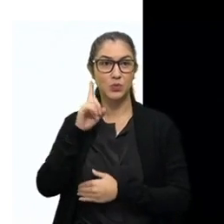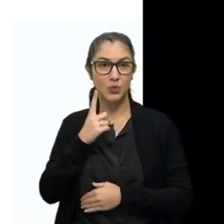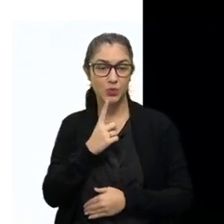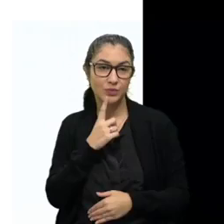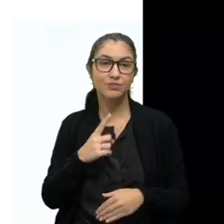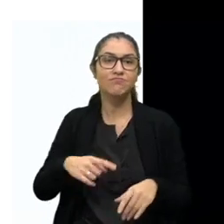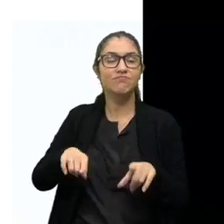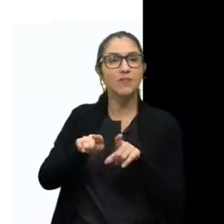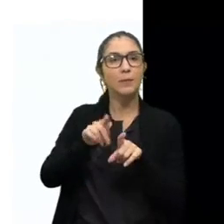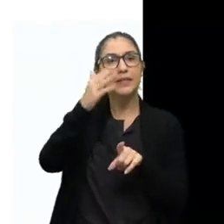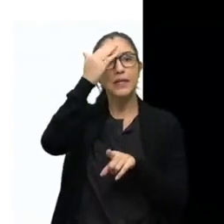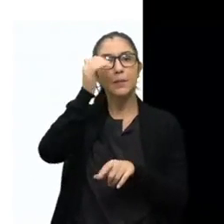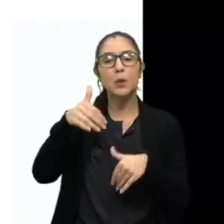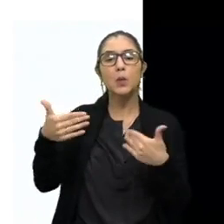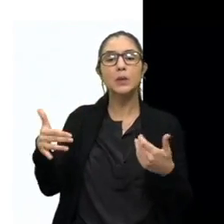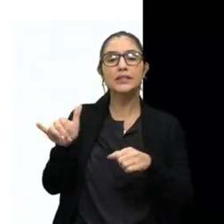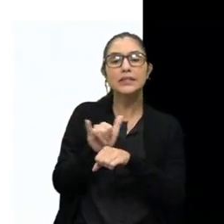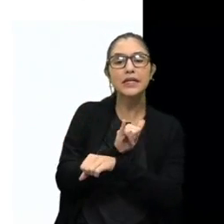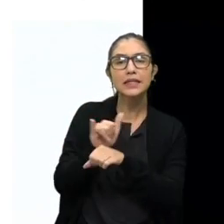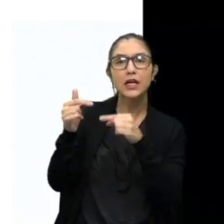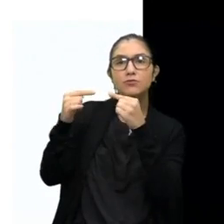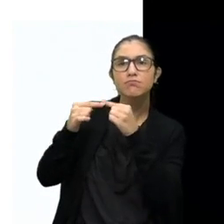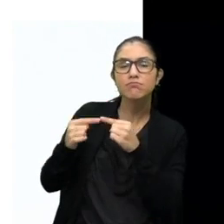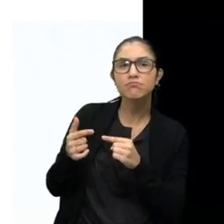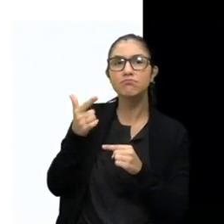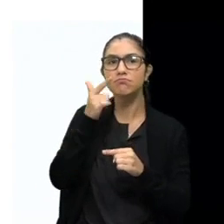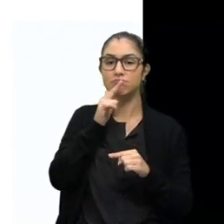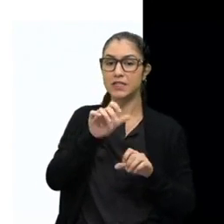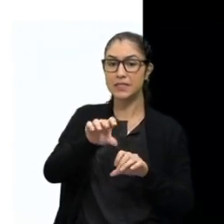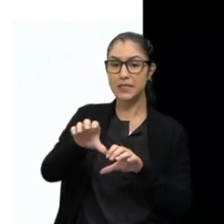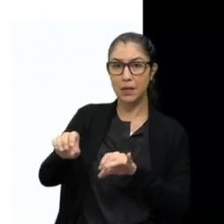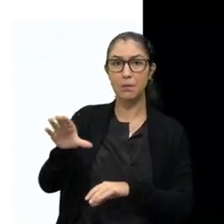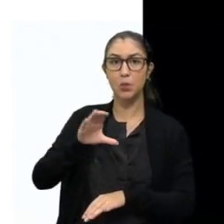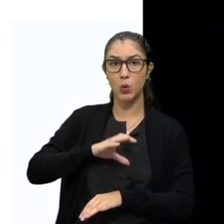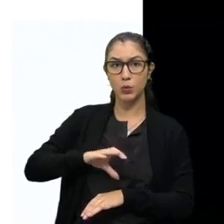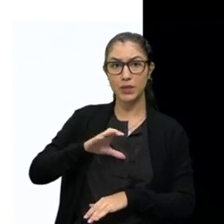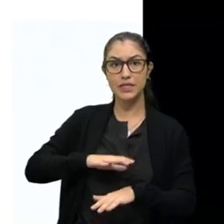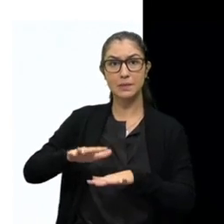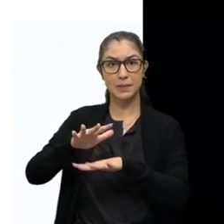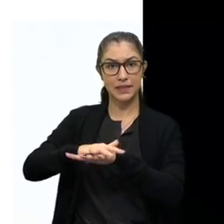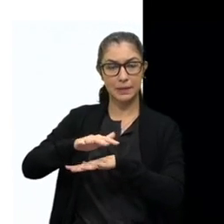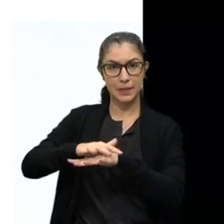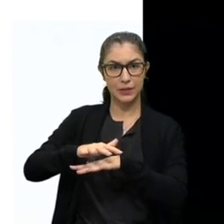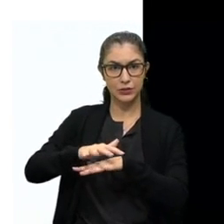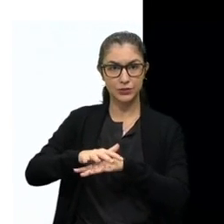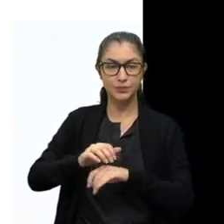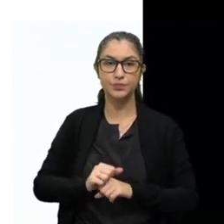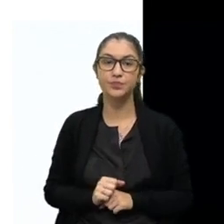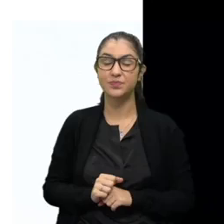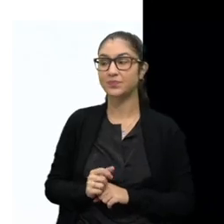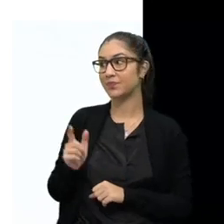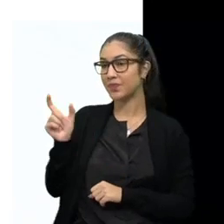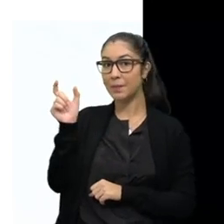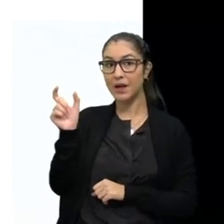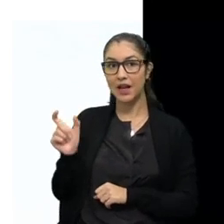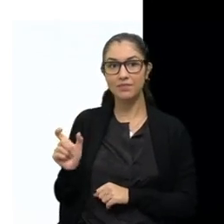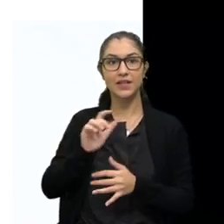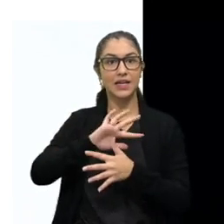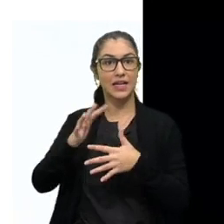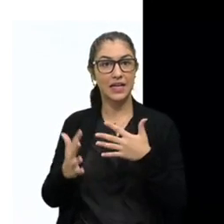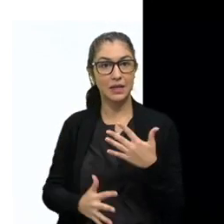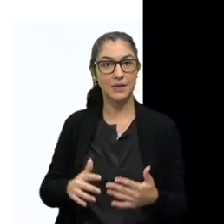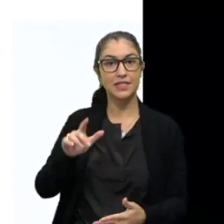vamos reconhecer as estratégias adequadas para o ensino de português e matemática para surdos. Nossas palavras-chave são